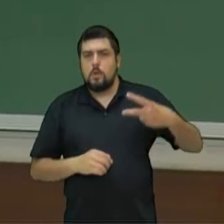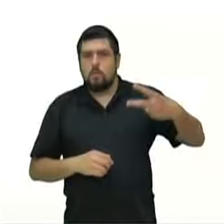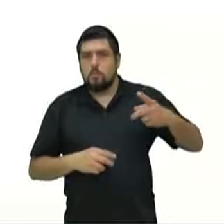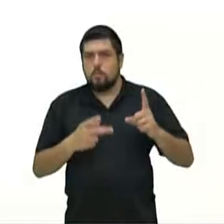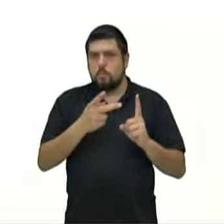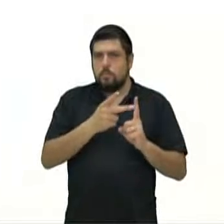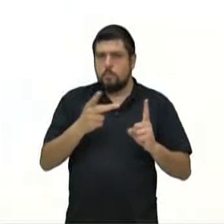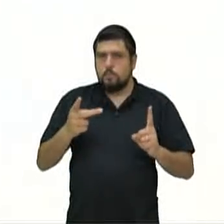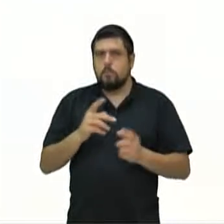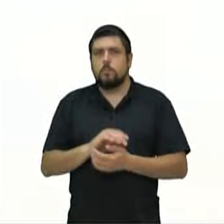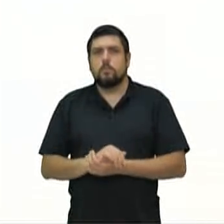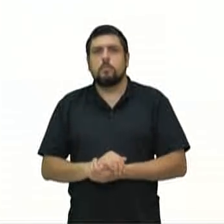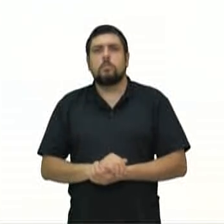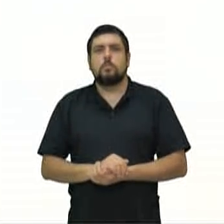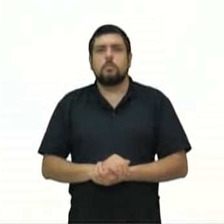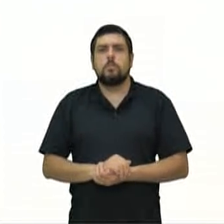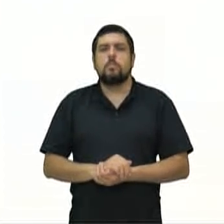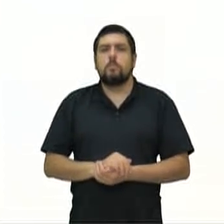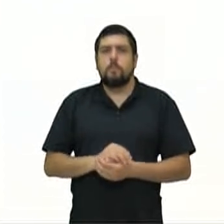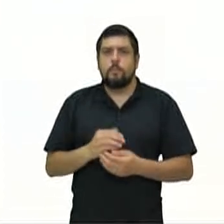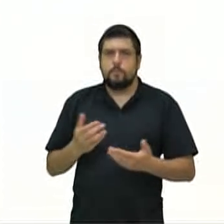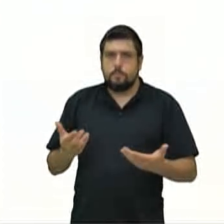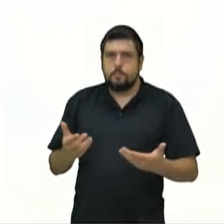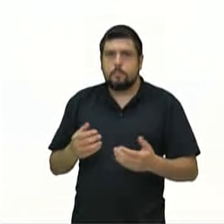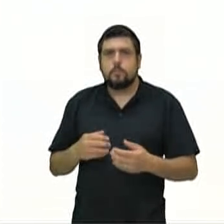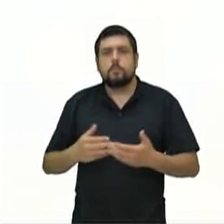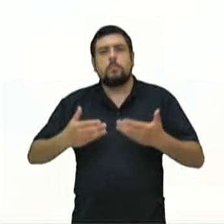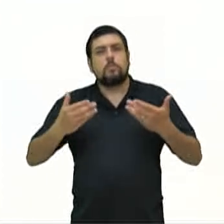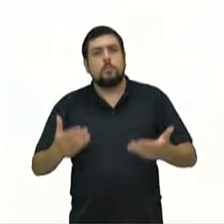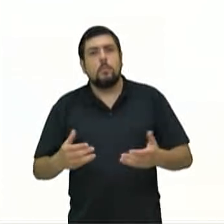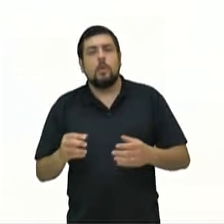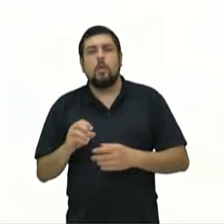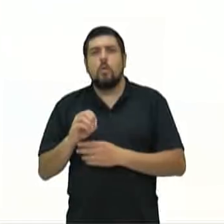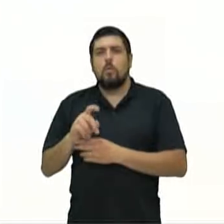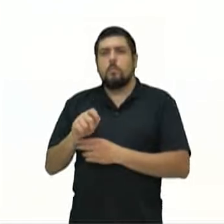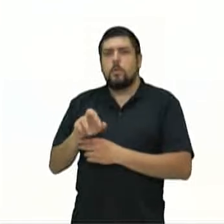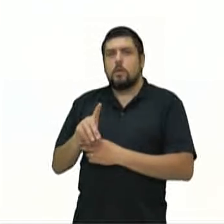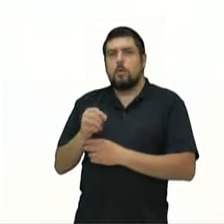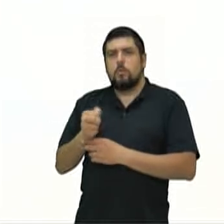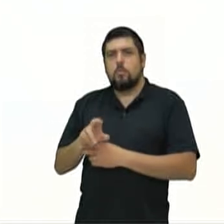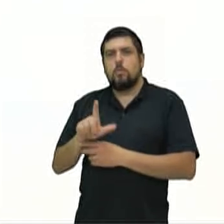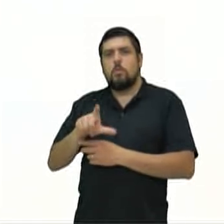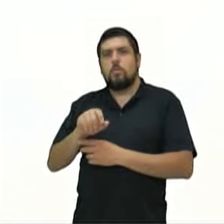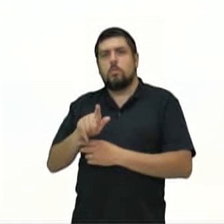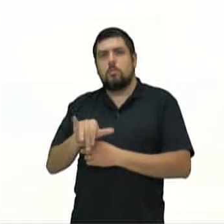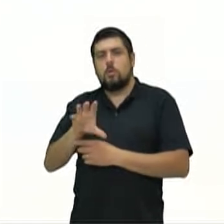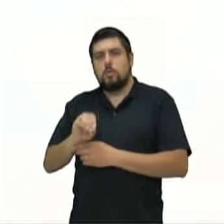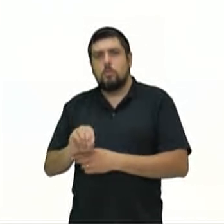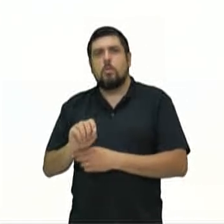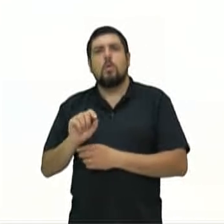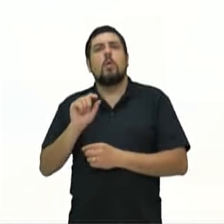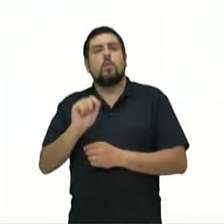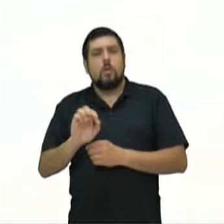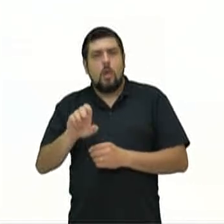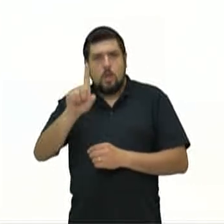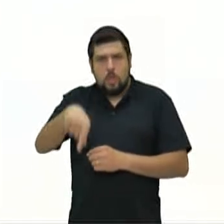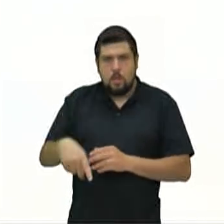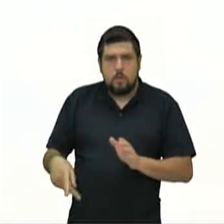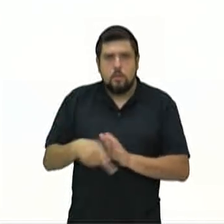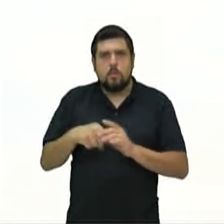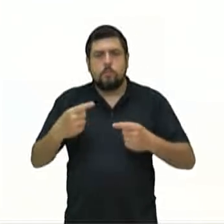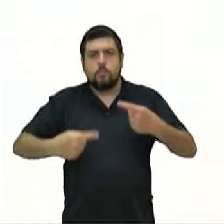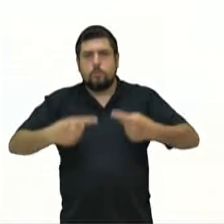disso, aqui é um operador lógico, a gente chama de operador lógico, um operador argumentativo, né? Porque ele fala,